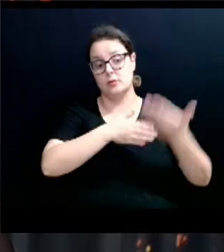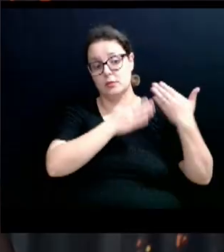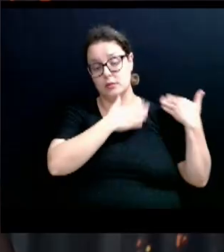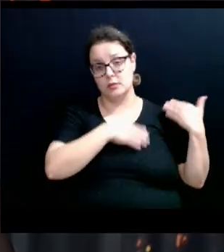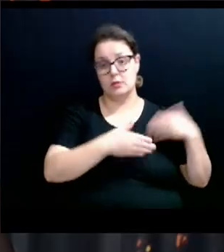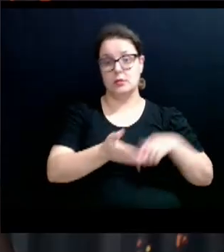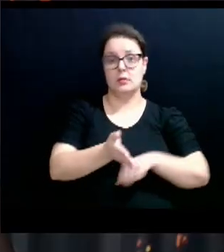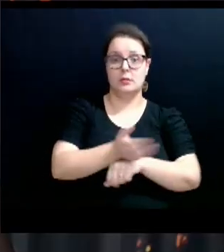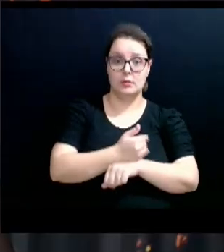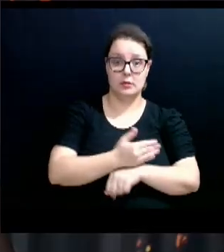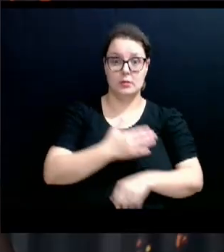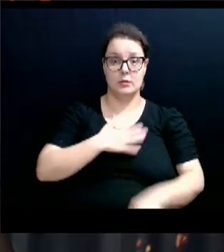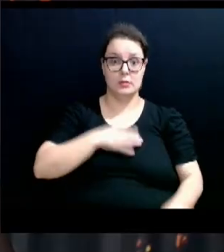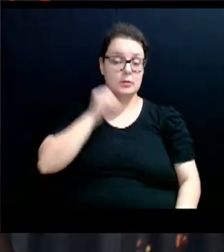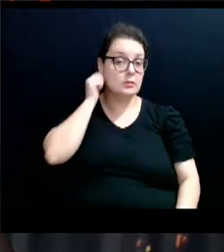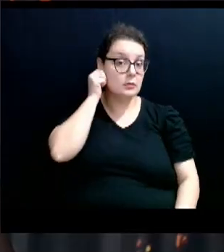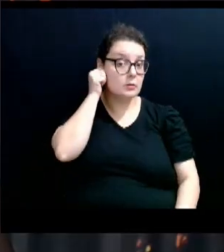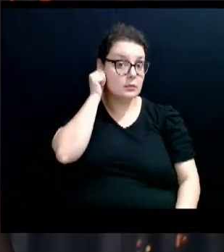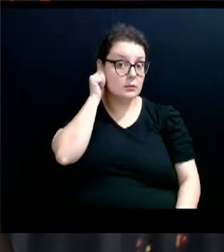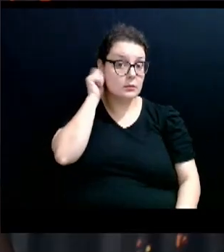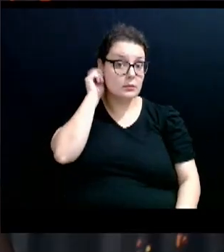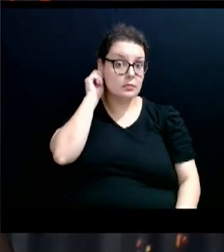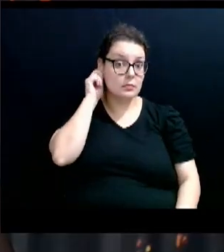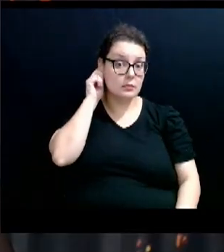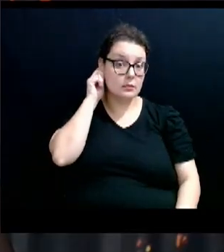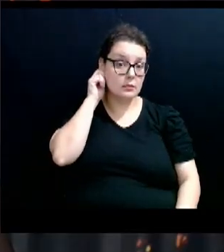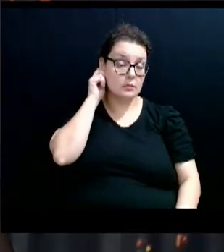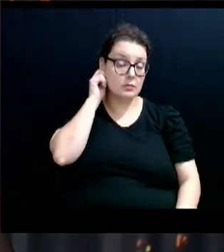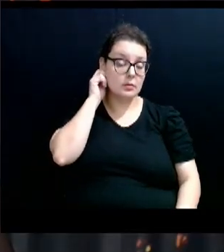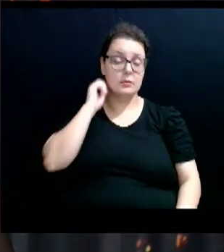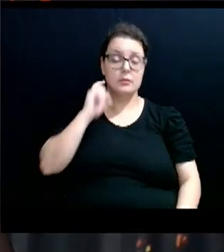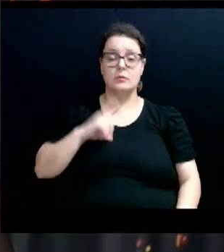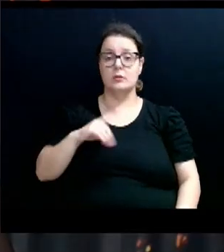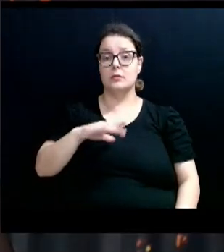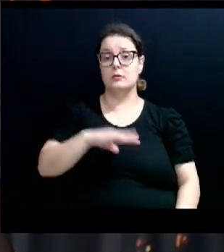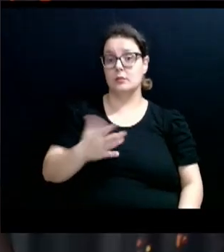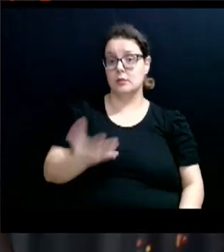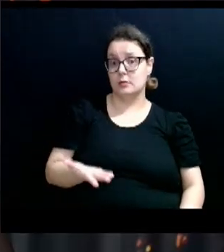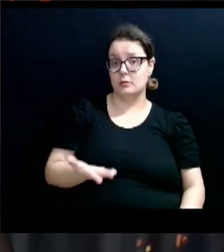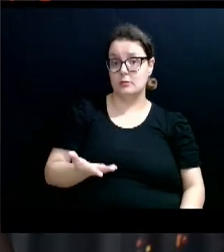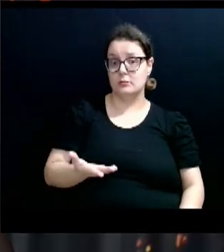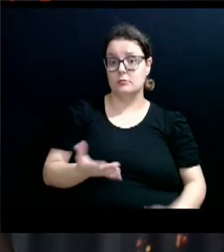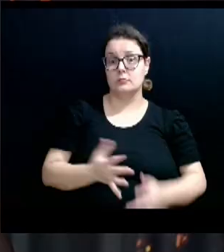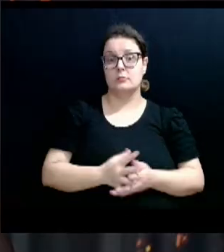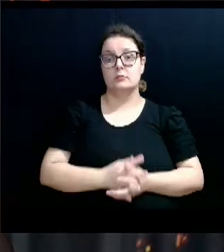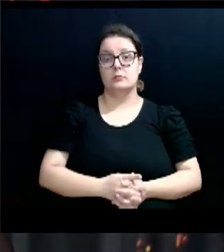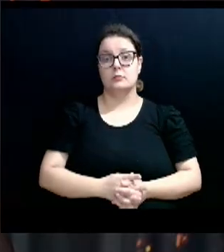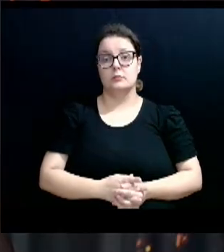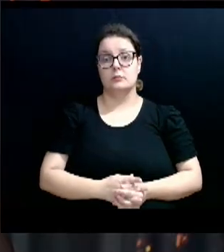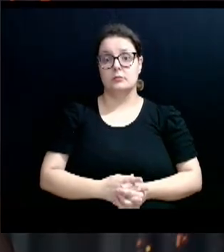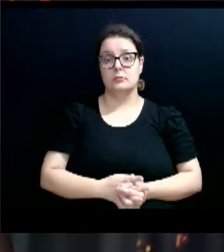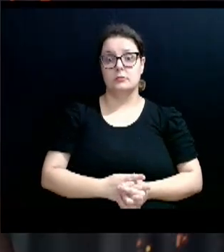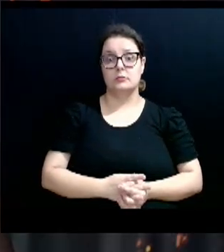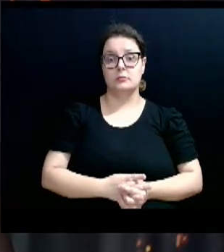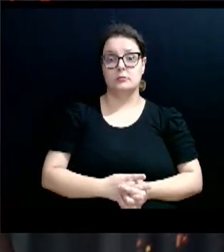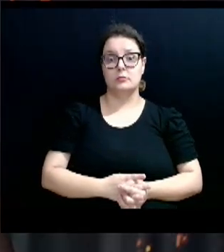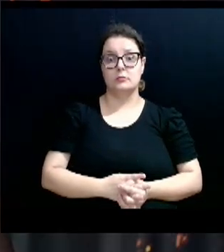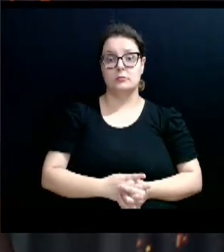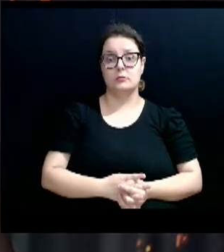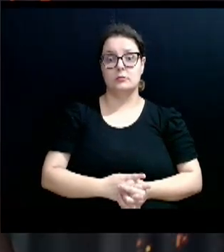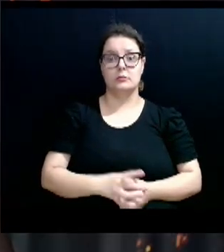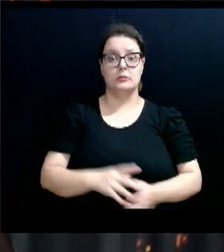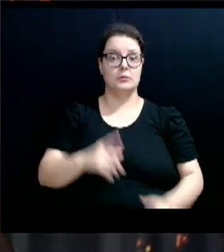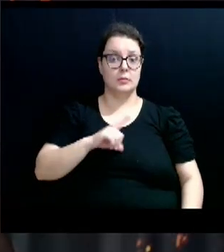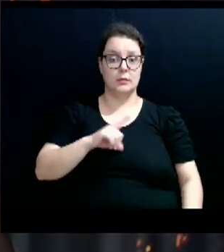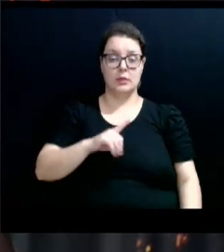mim, é muito naturalizado. Então, a gente vai ter uma cidade em que existe uma lagoa ali